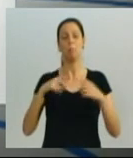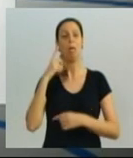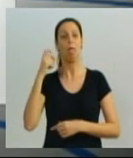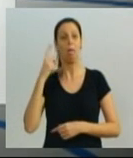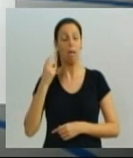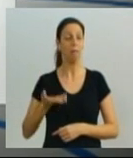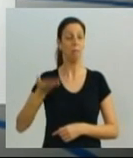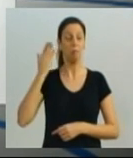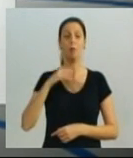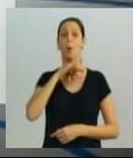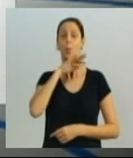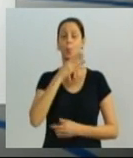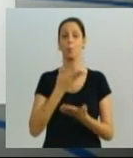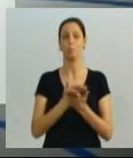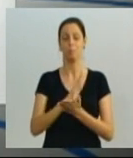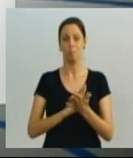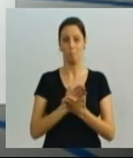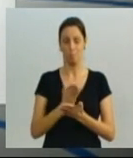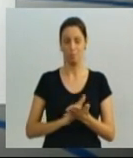gente quer que,